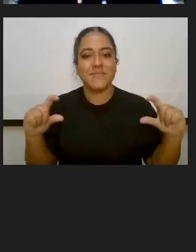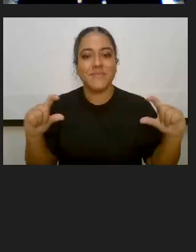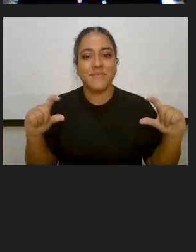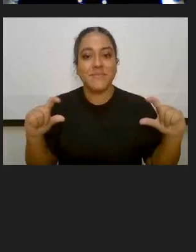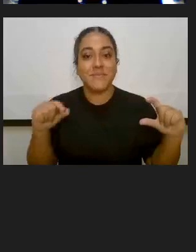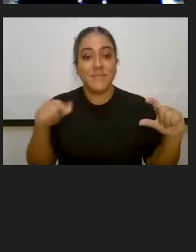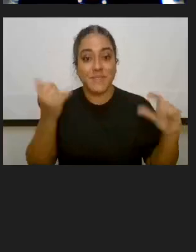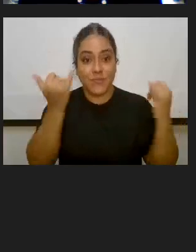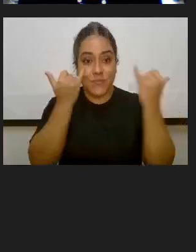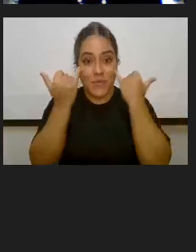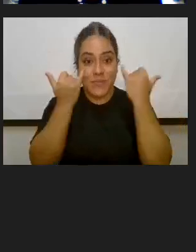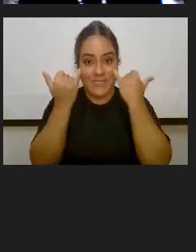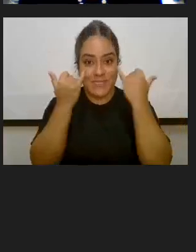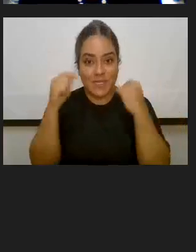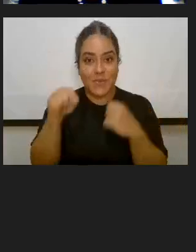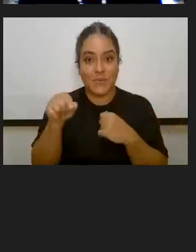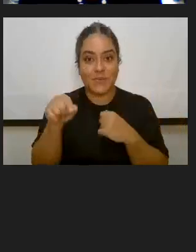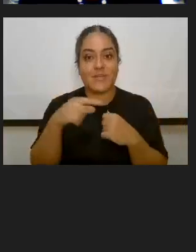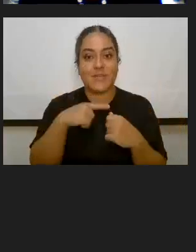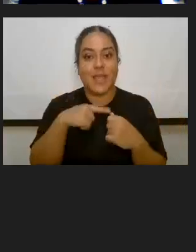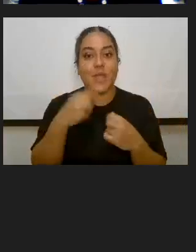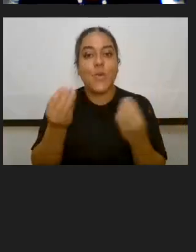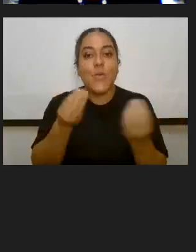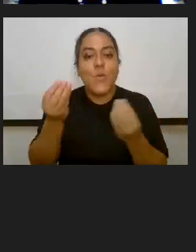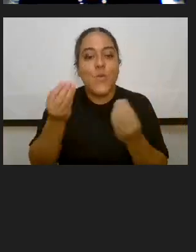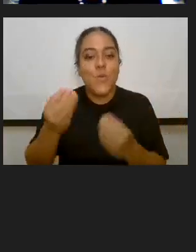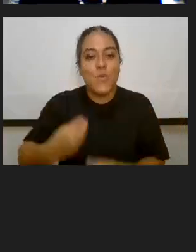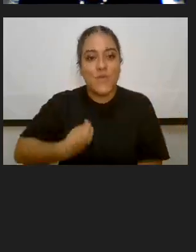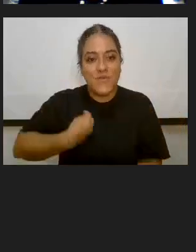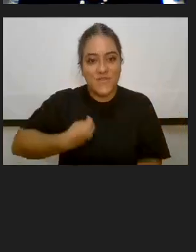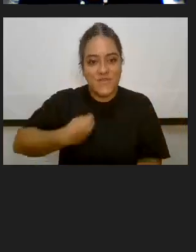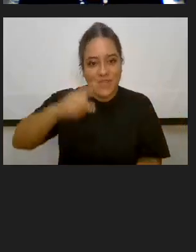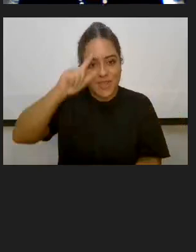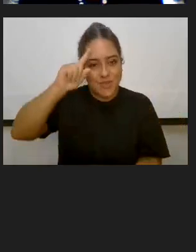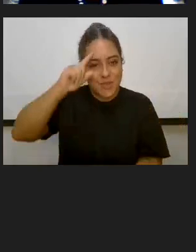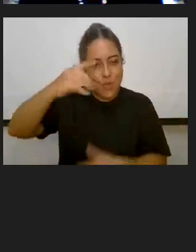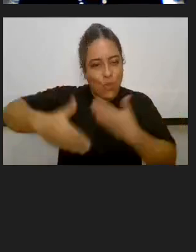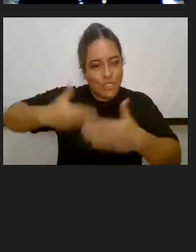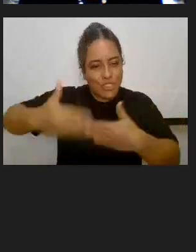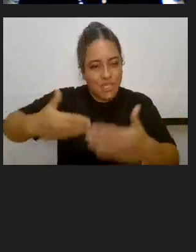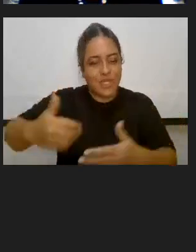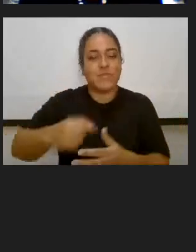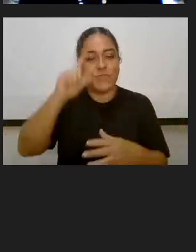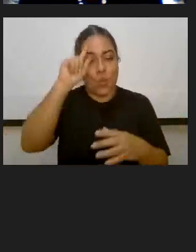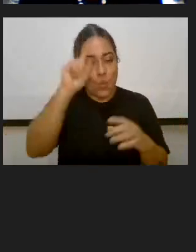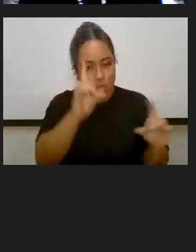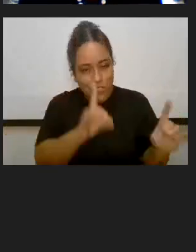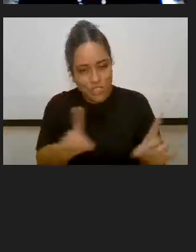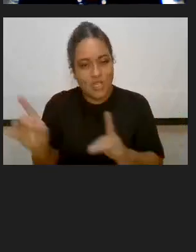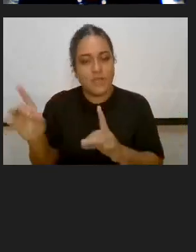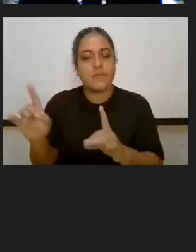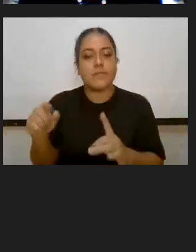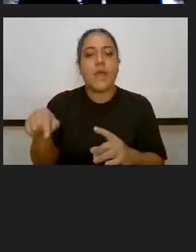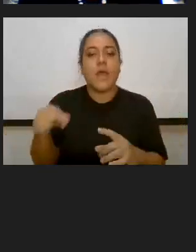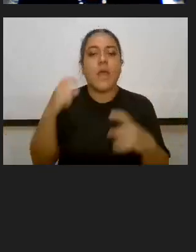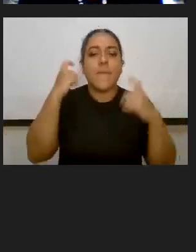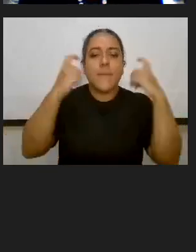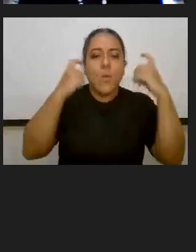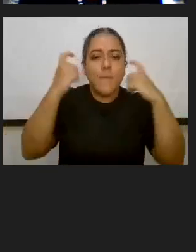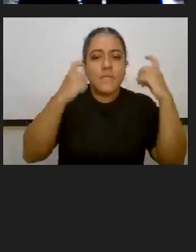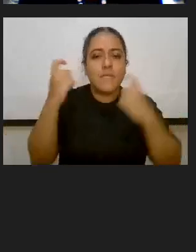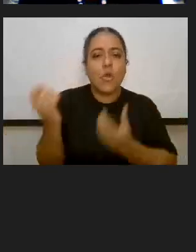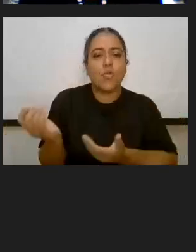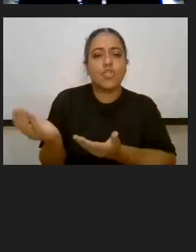informação que eu trago sobre as dimensões da vida cotidiana, a gente vai falar sobre as preocupações do jovem, como elas